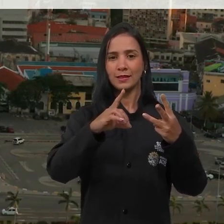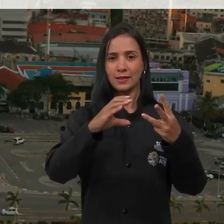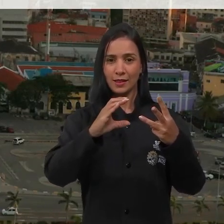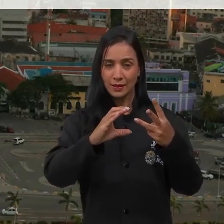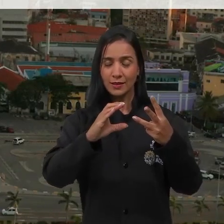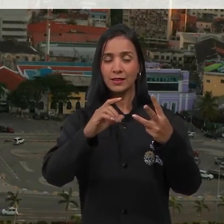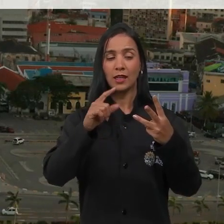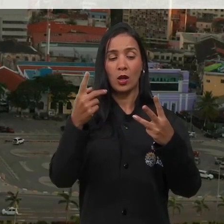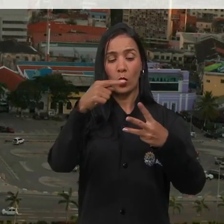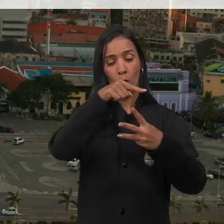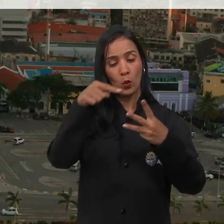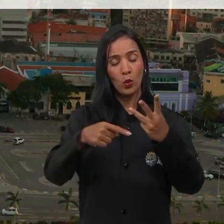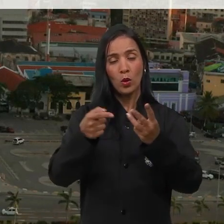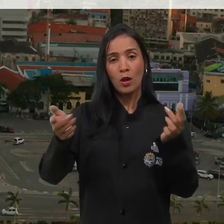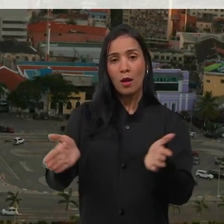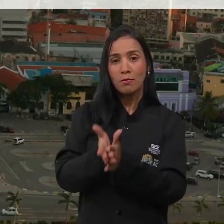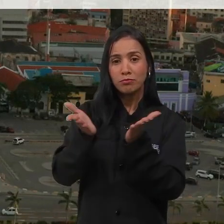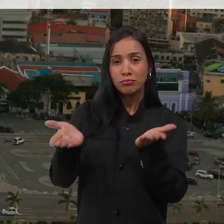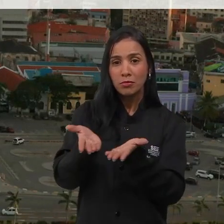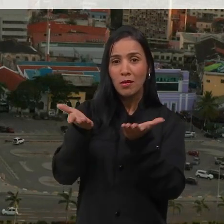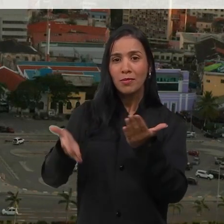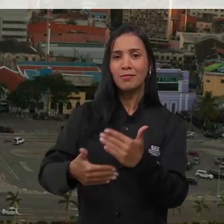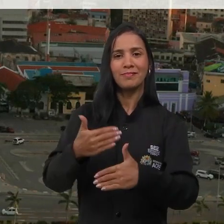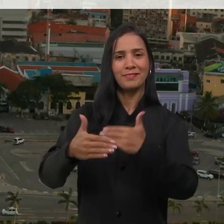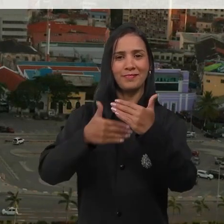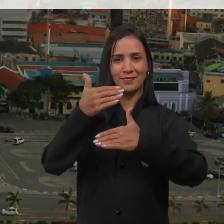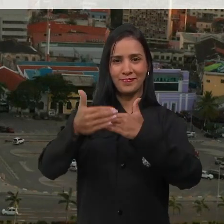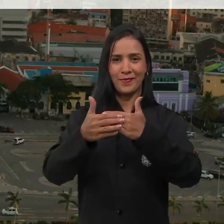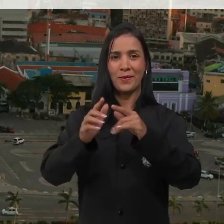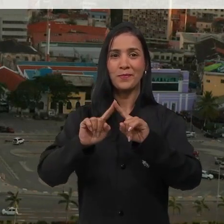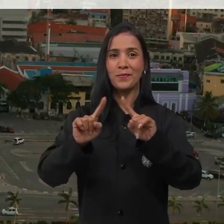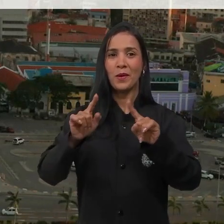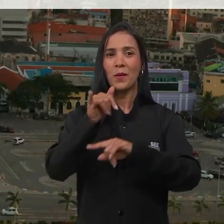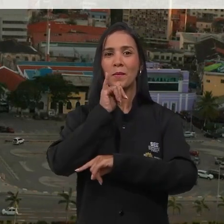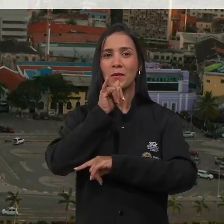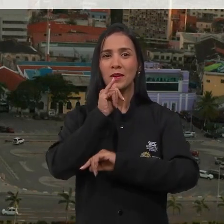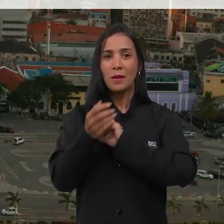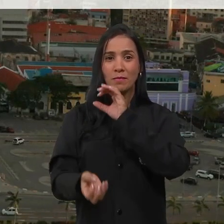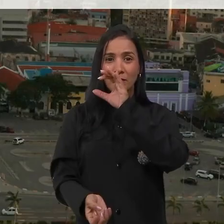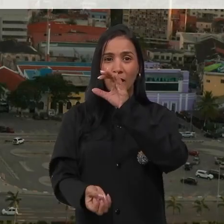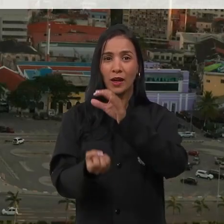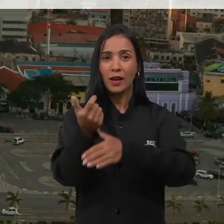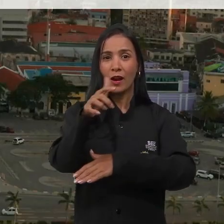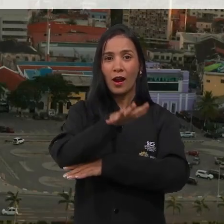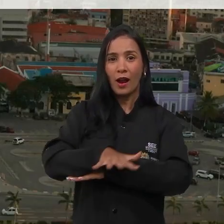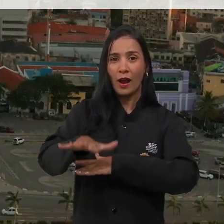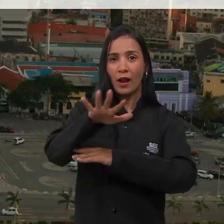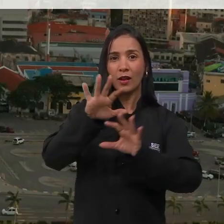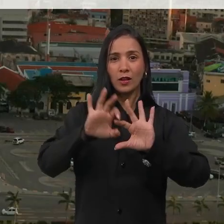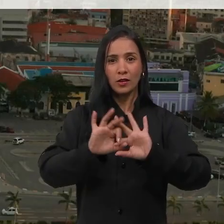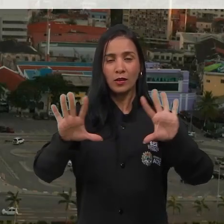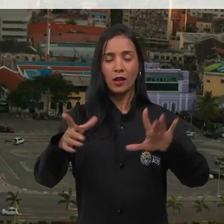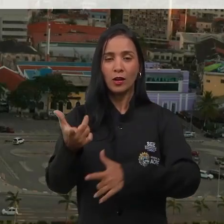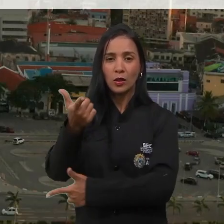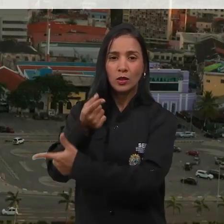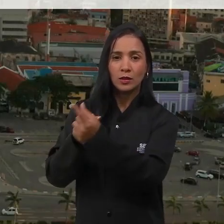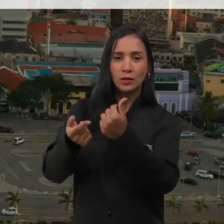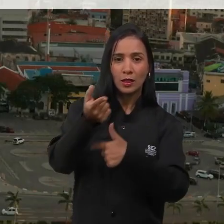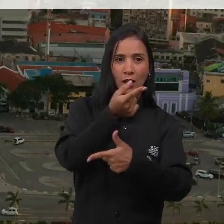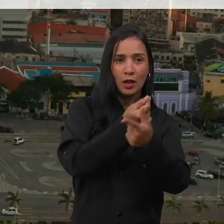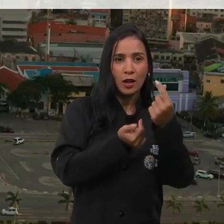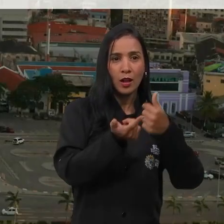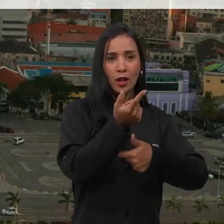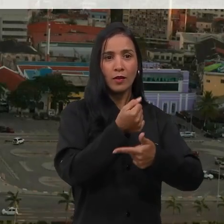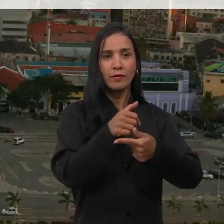exemplo, vamos citar aqui um deles, a criação da Zona de Livre Comércio Continental Africana, que é a